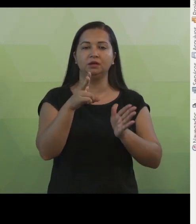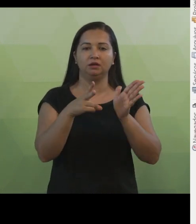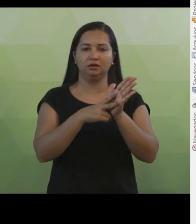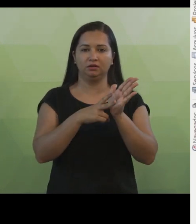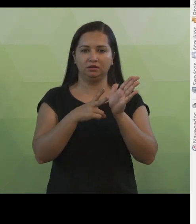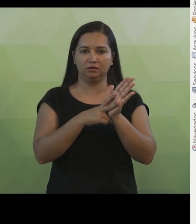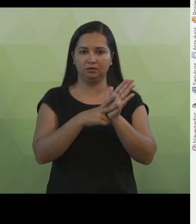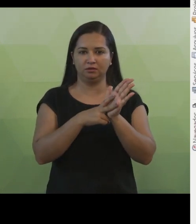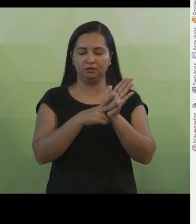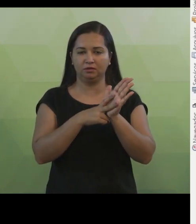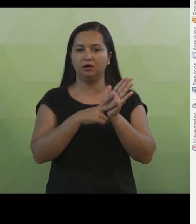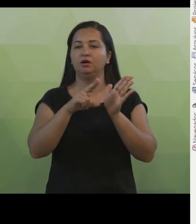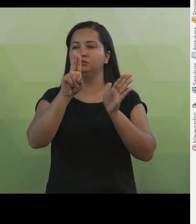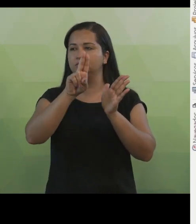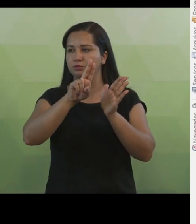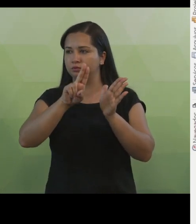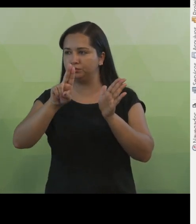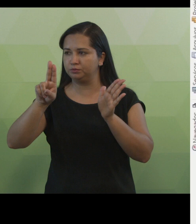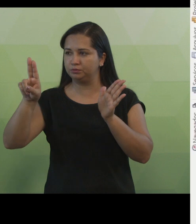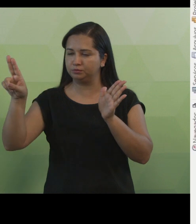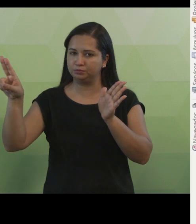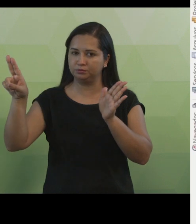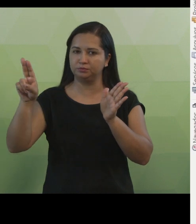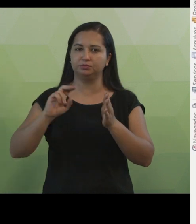sobre nome.